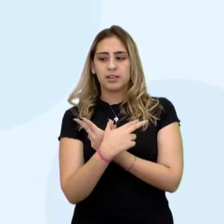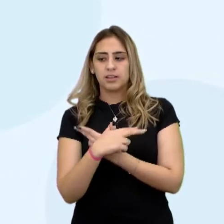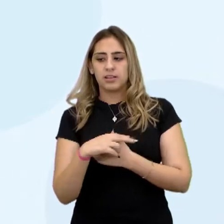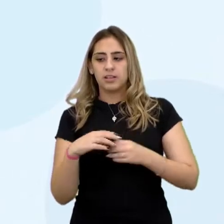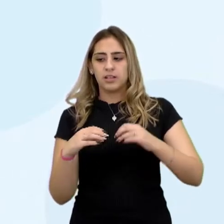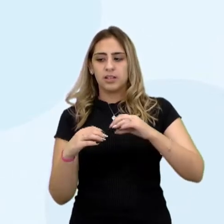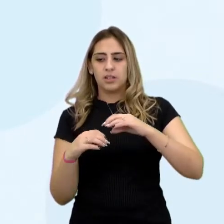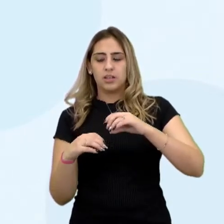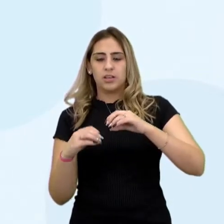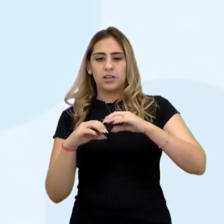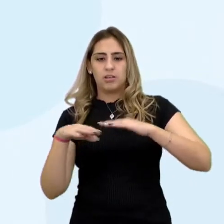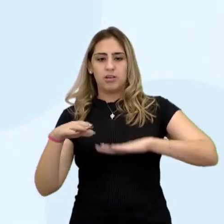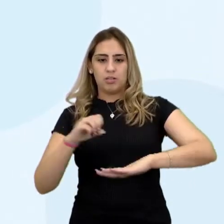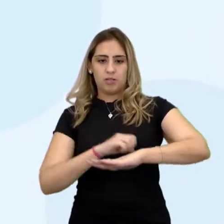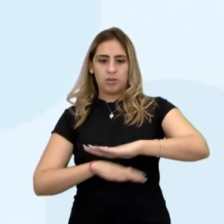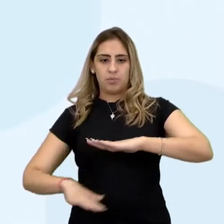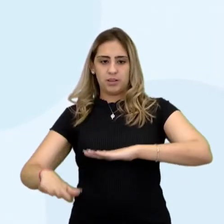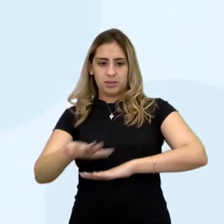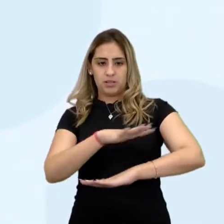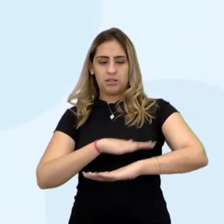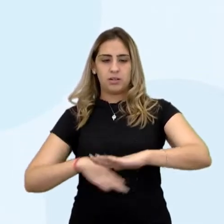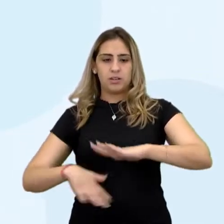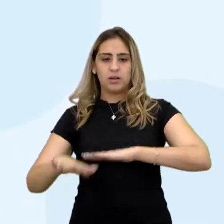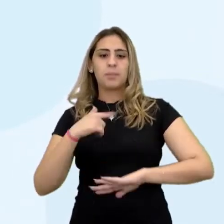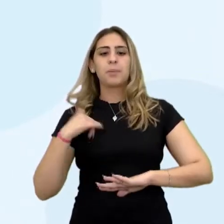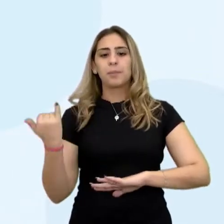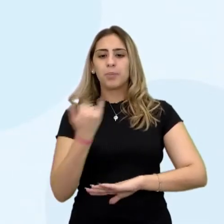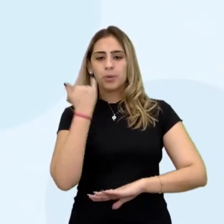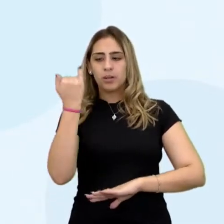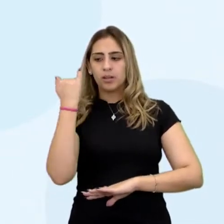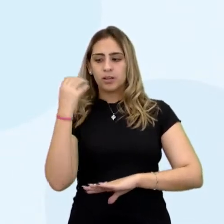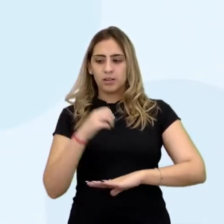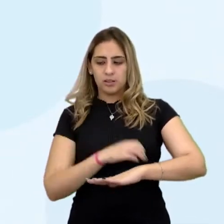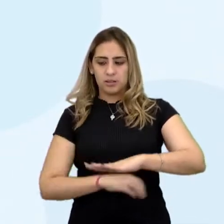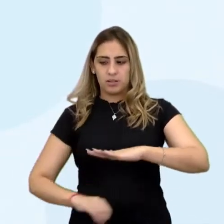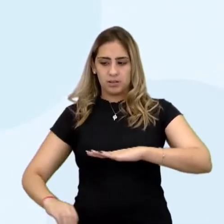que é a importância dos satélites nas